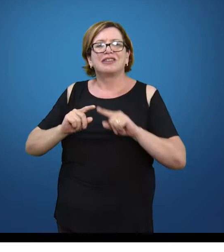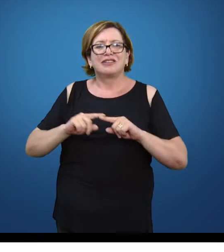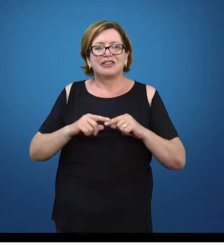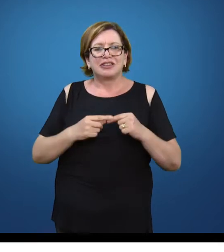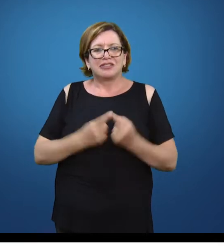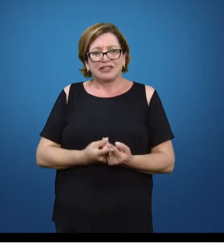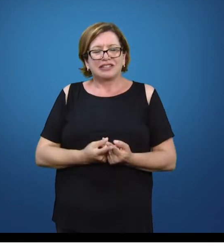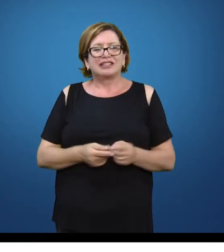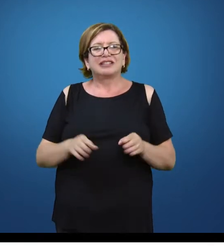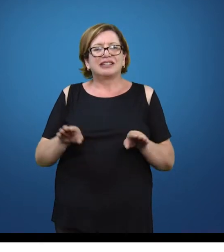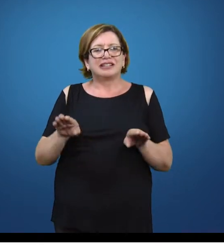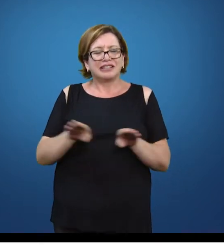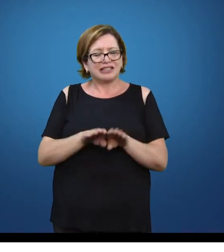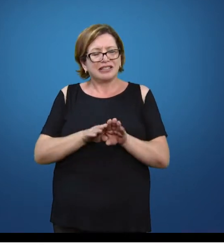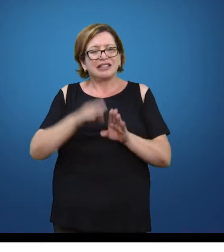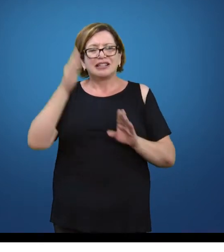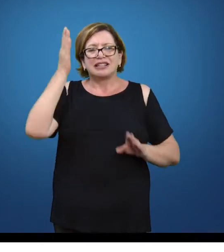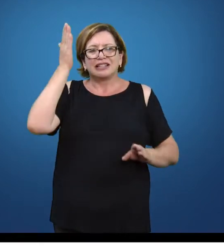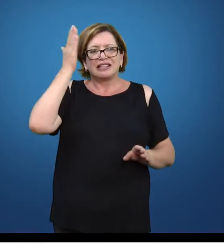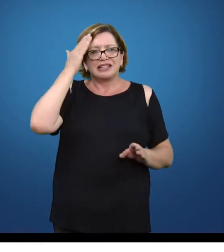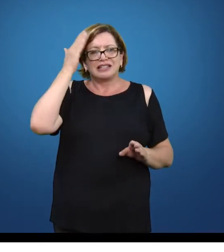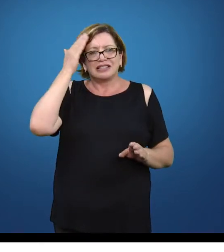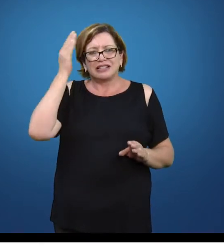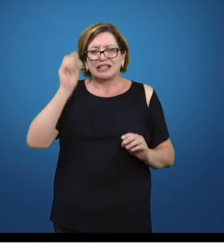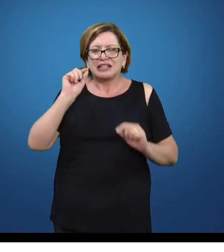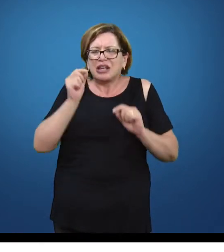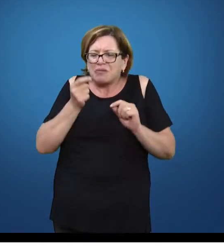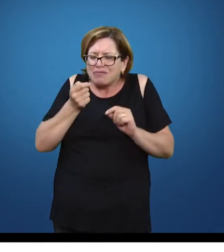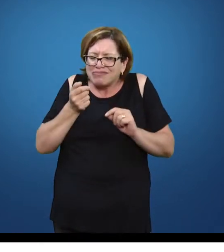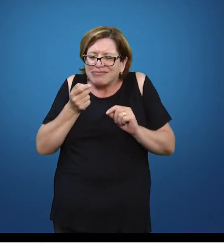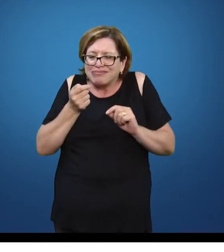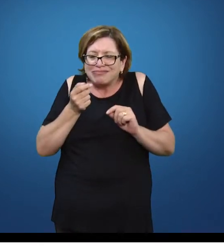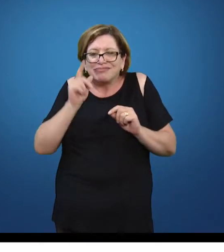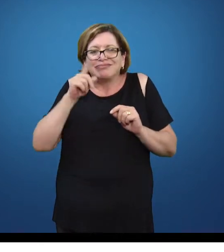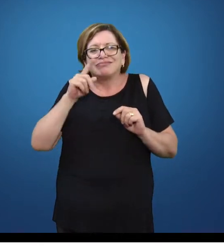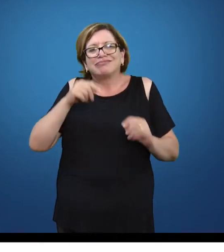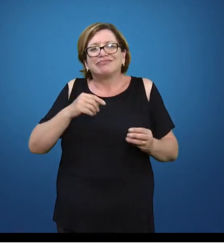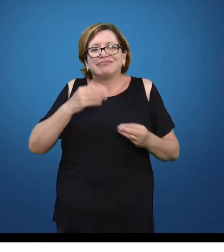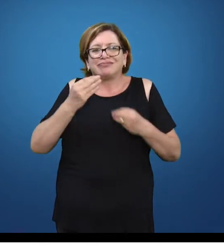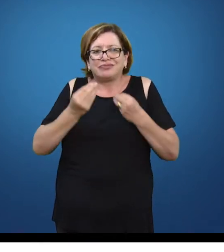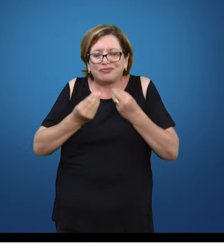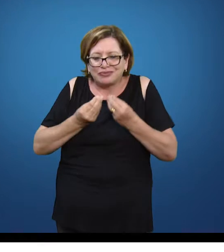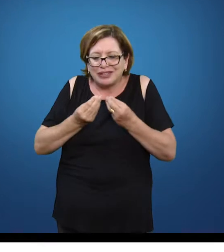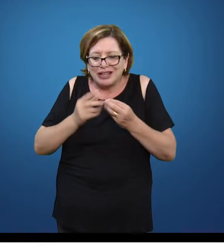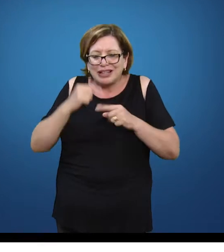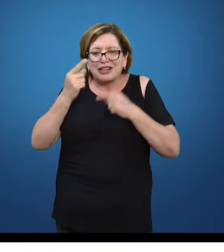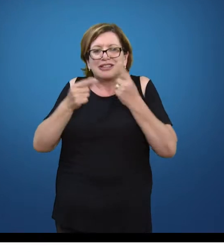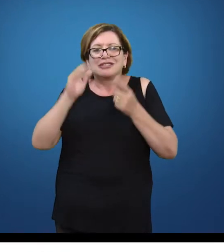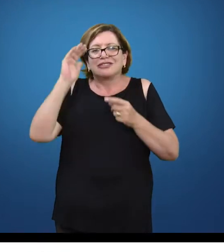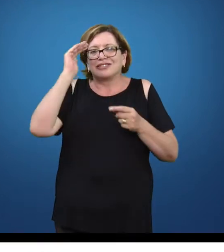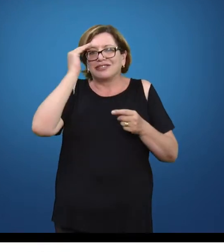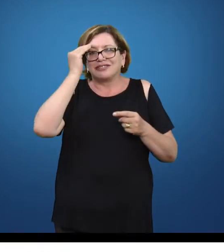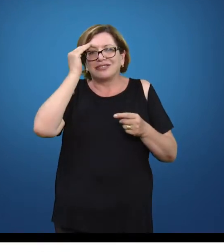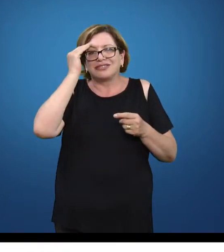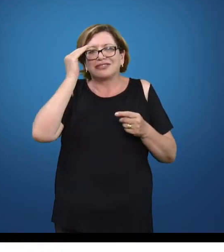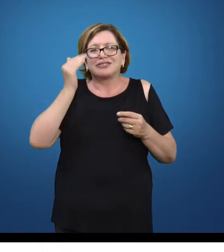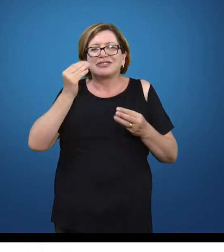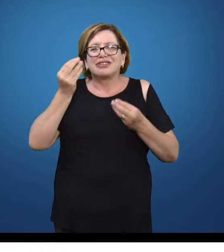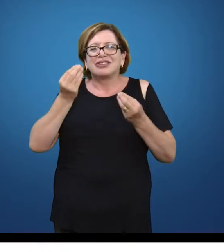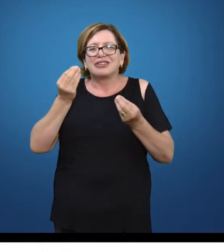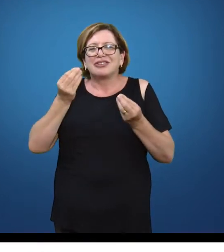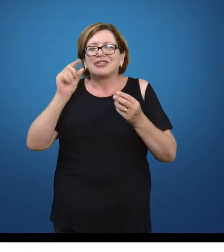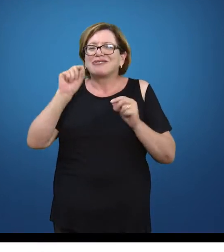a gente sabe que isso é em doses homeopáticas, então a gente vai compreender entre o dito,